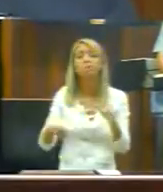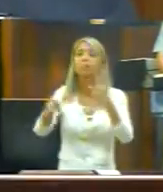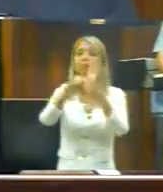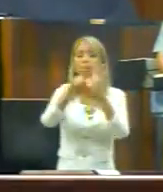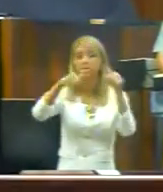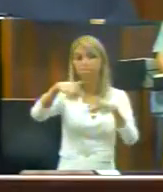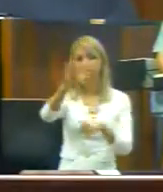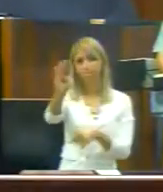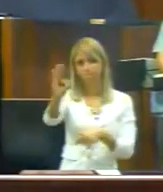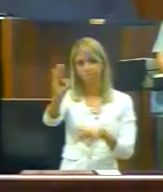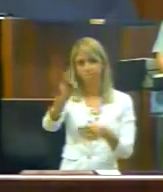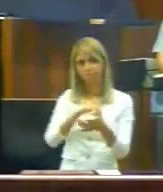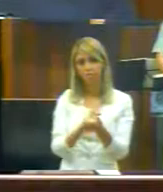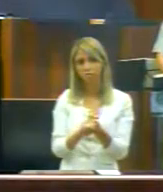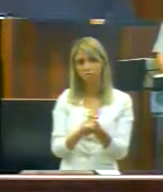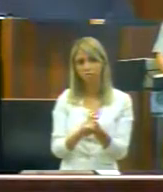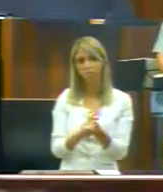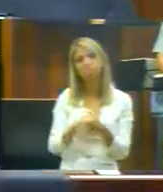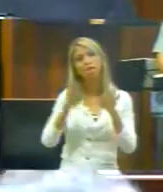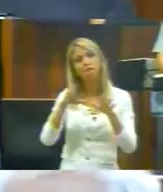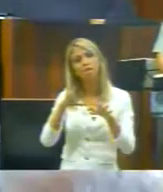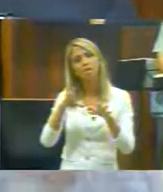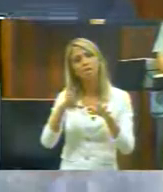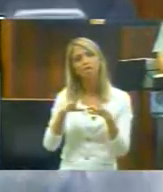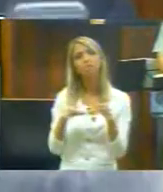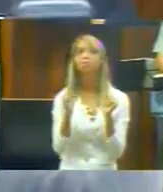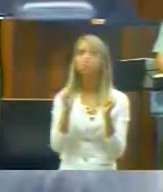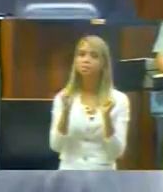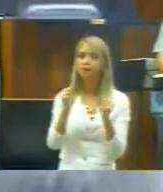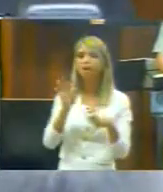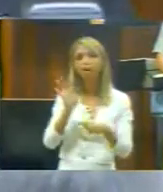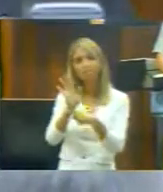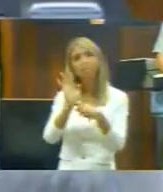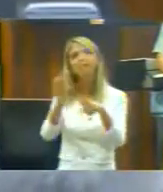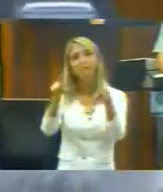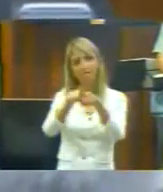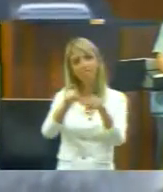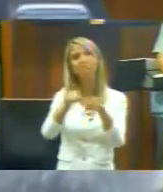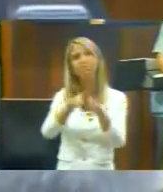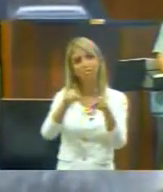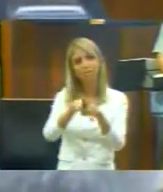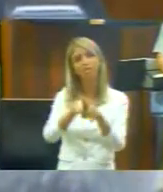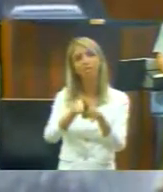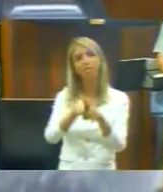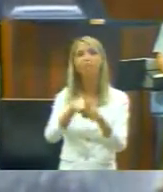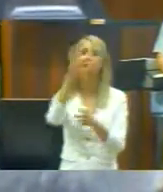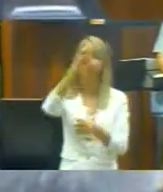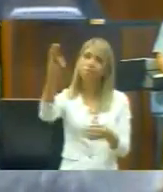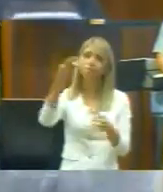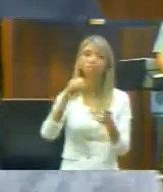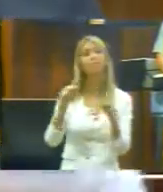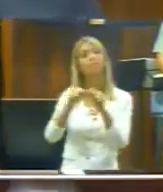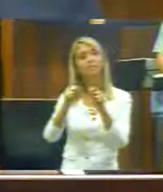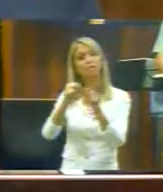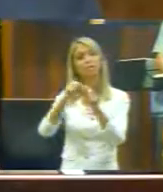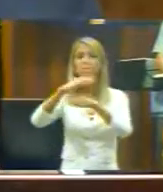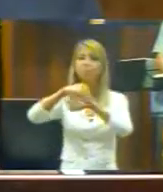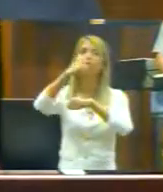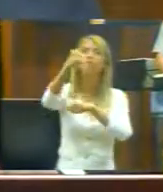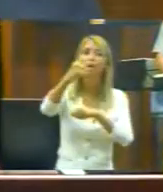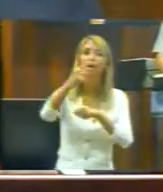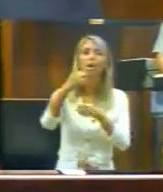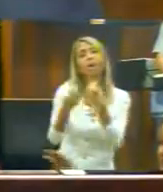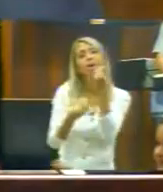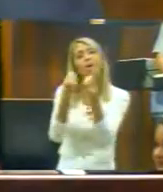Cabo Frio. A partir dessa experiência, poderemos auxiliar a cidade a tomar o rumo certo e a melhorar a maneira como os